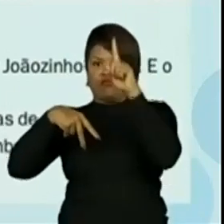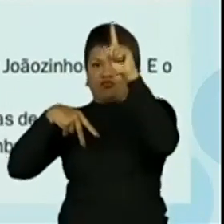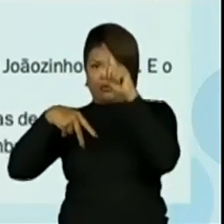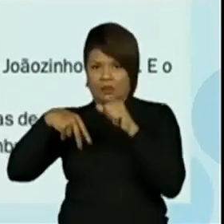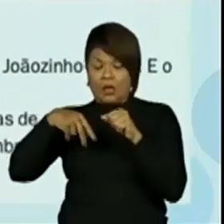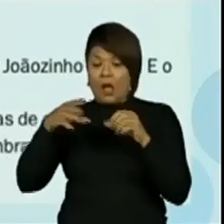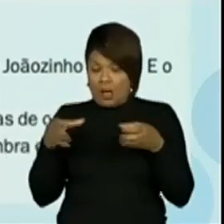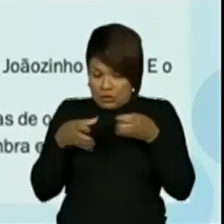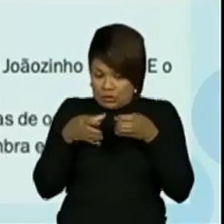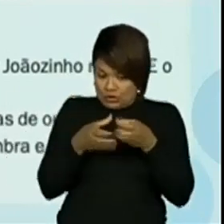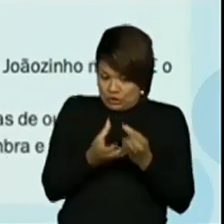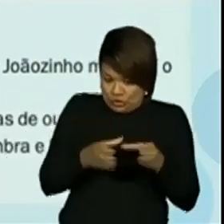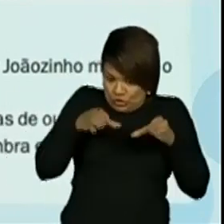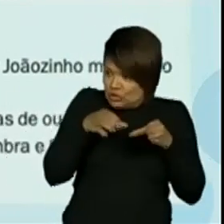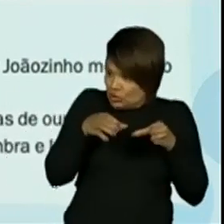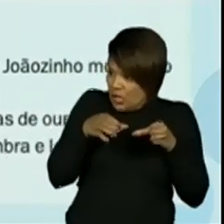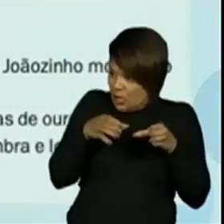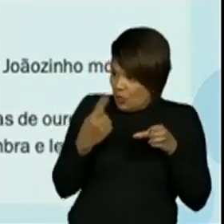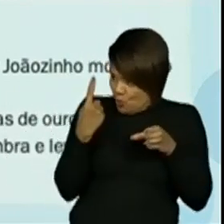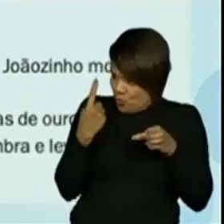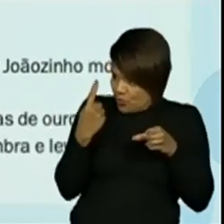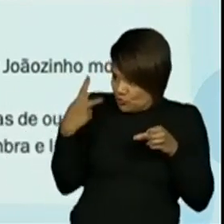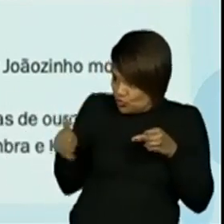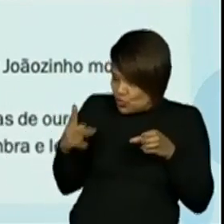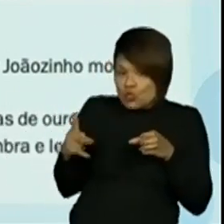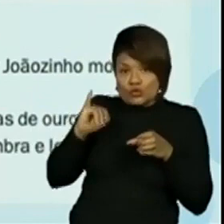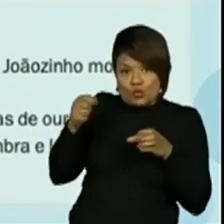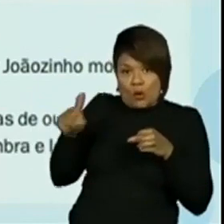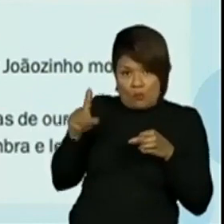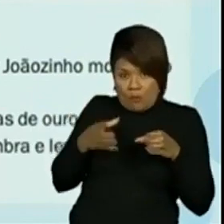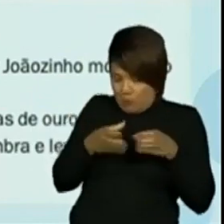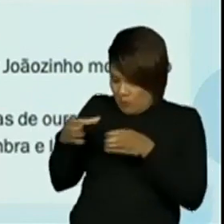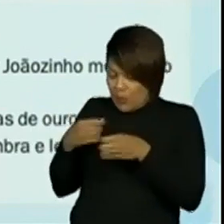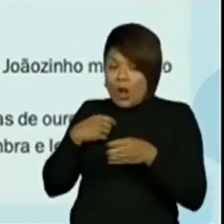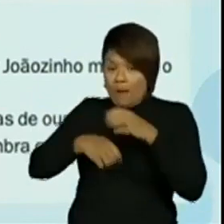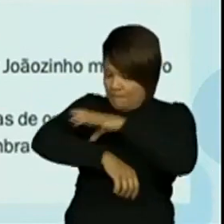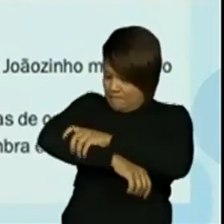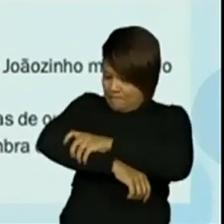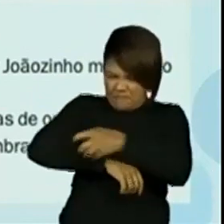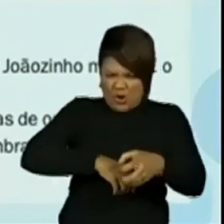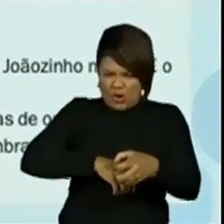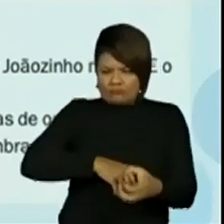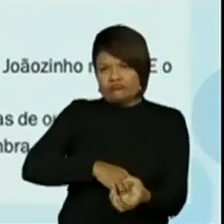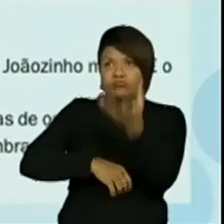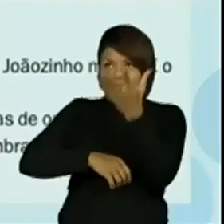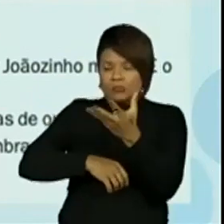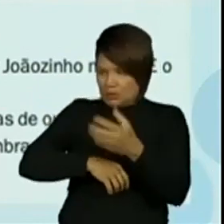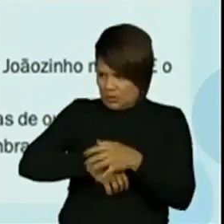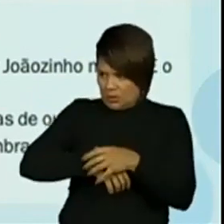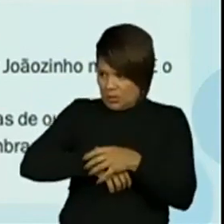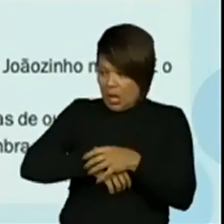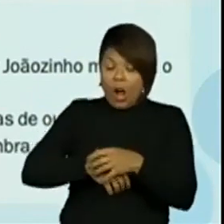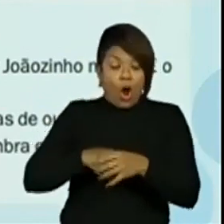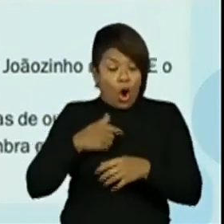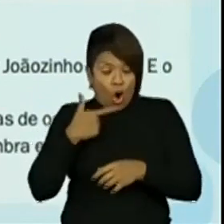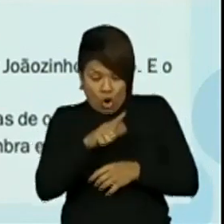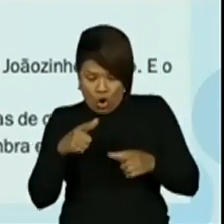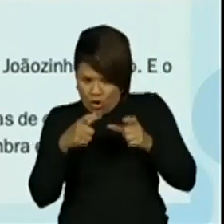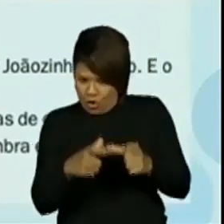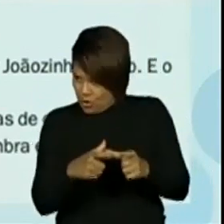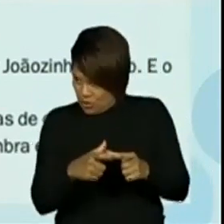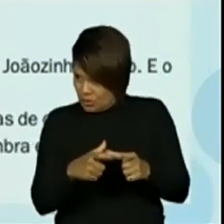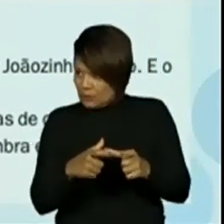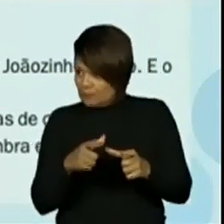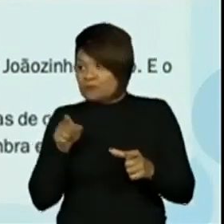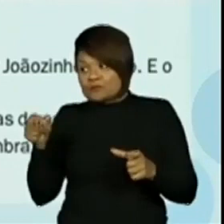uma é sua, arrancou um braço que trepou pela chaminé. Outra é para a companhia, que virá buscá-lo pensando